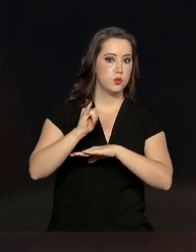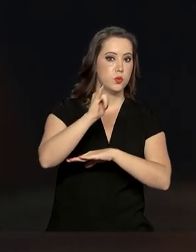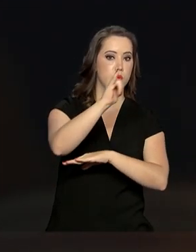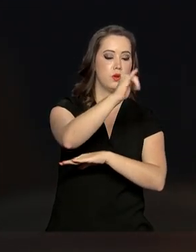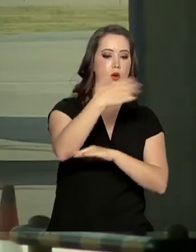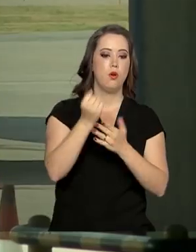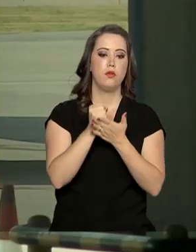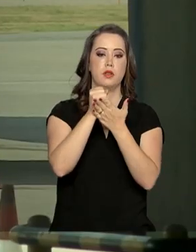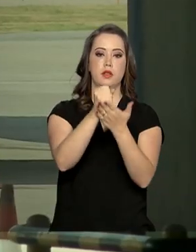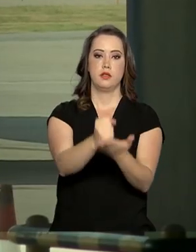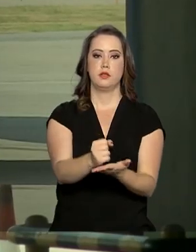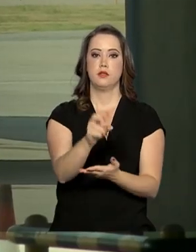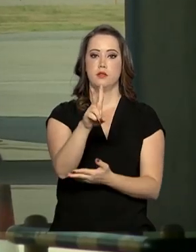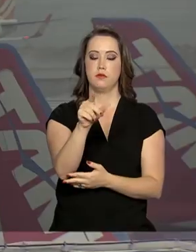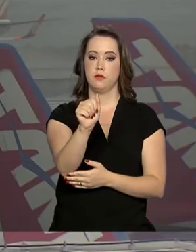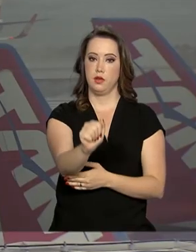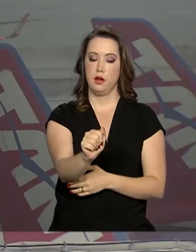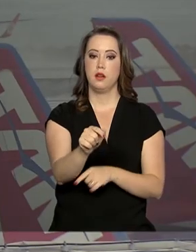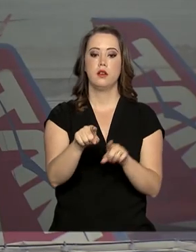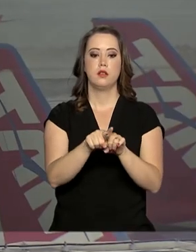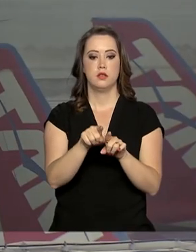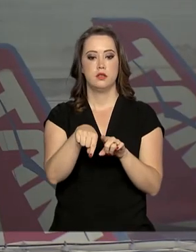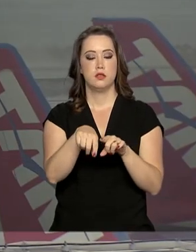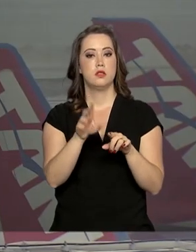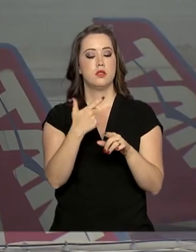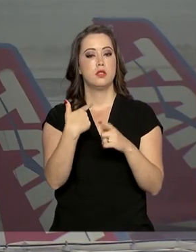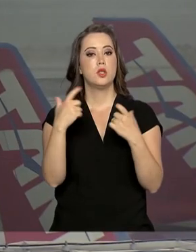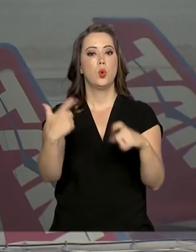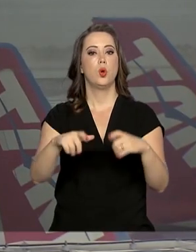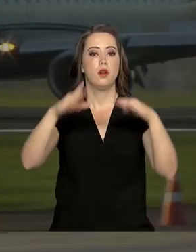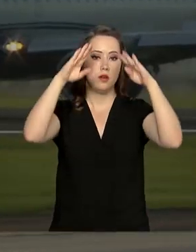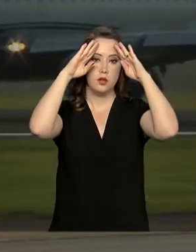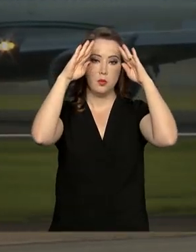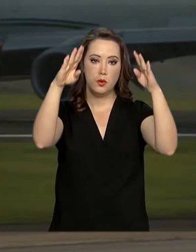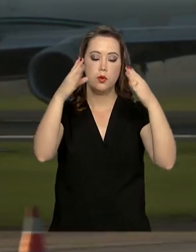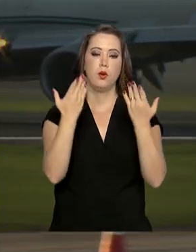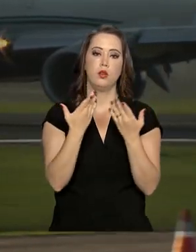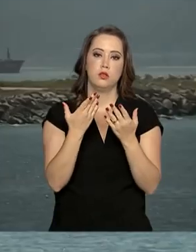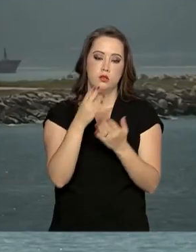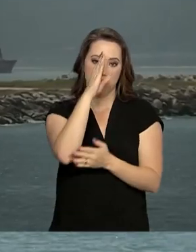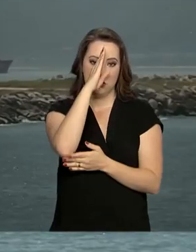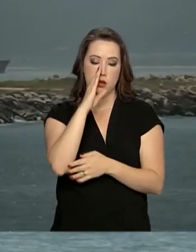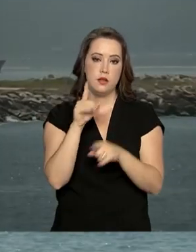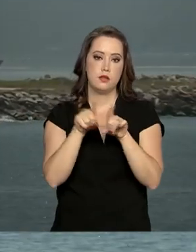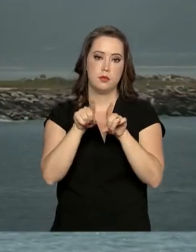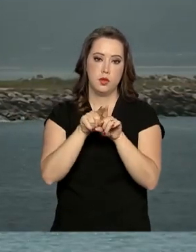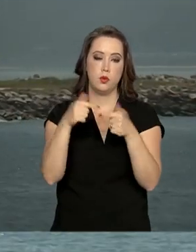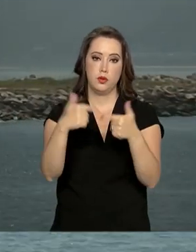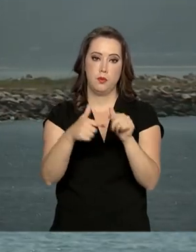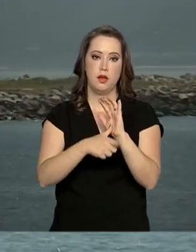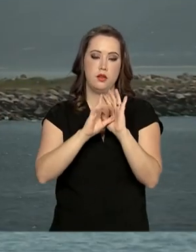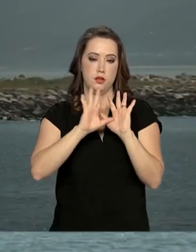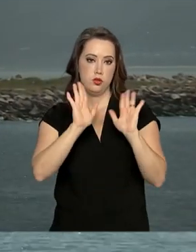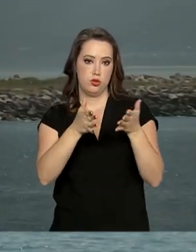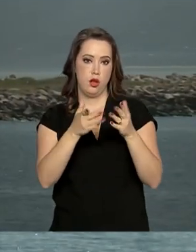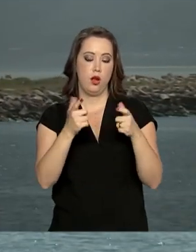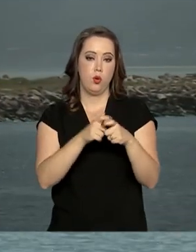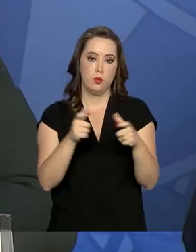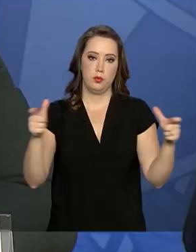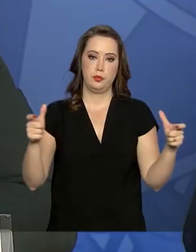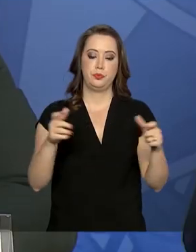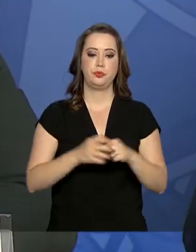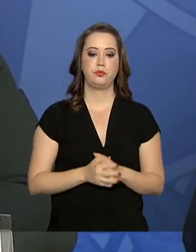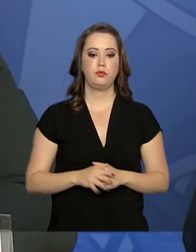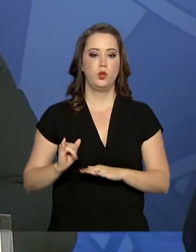vagas nos voos e os aeroportos abrem mão das taxas de serviço. O trabalho já era feito, mas agora foi expandido.